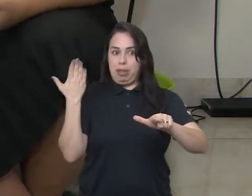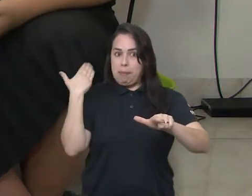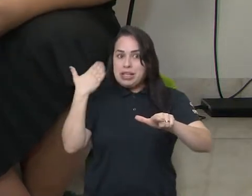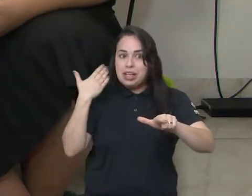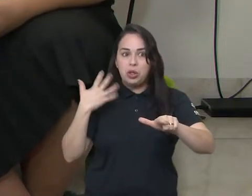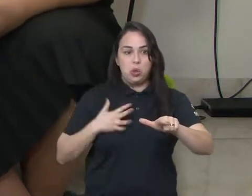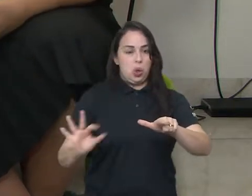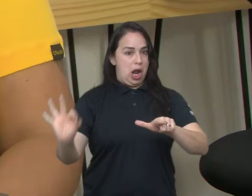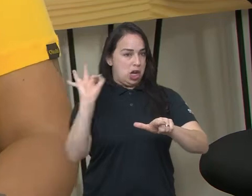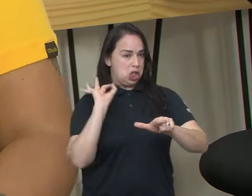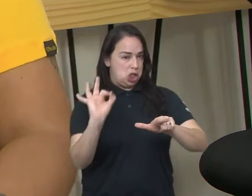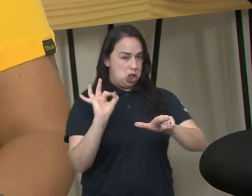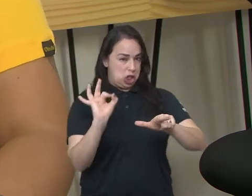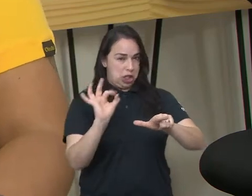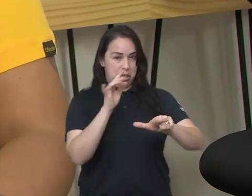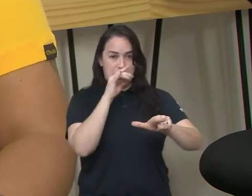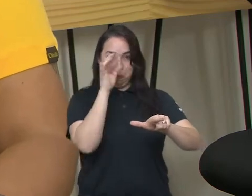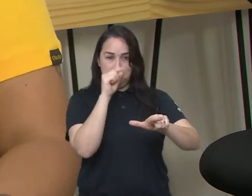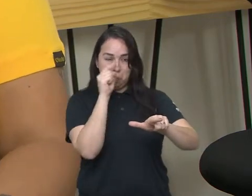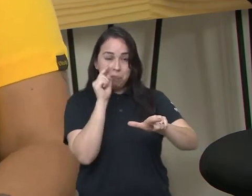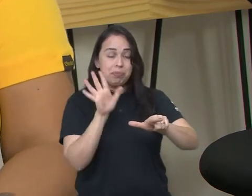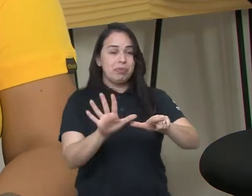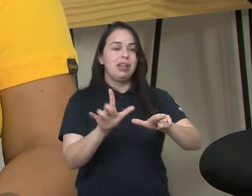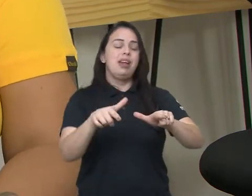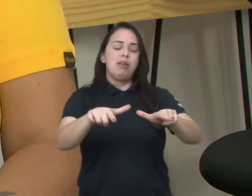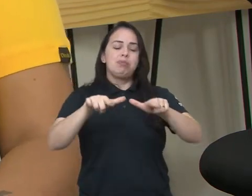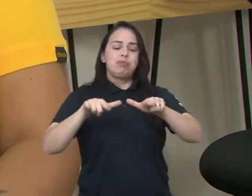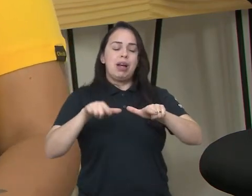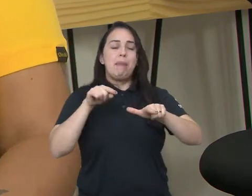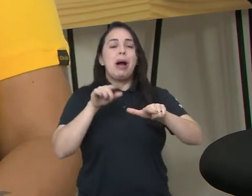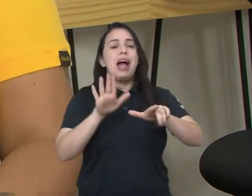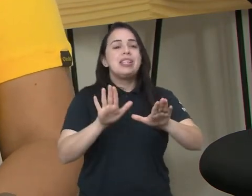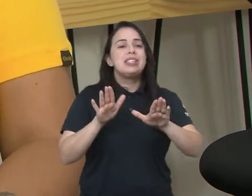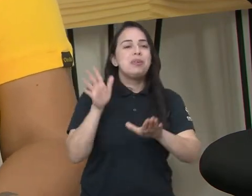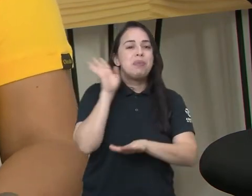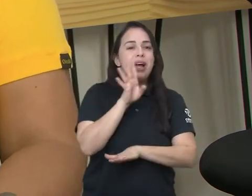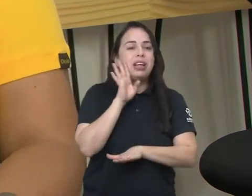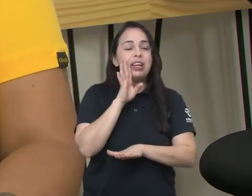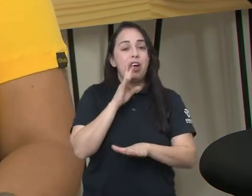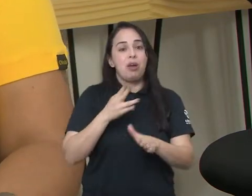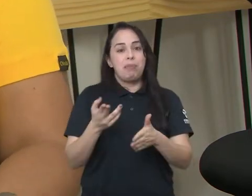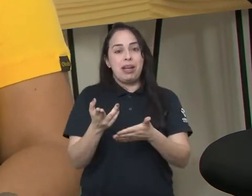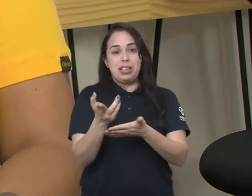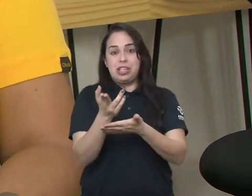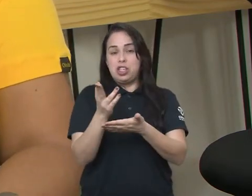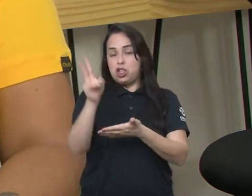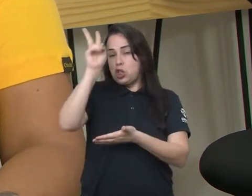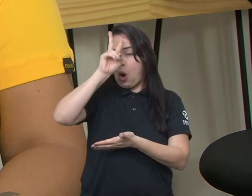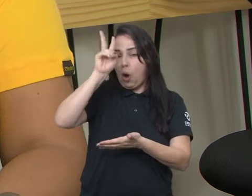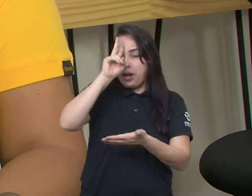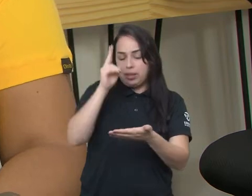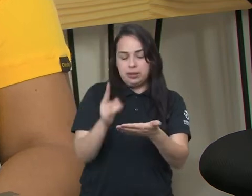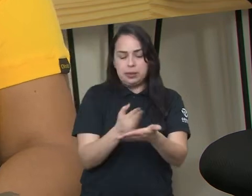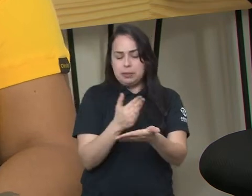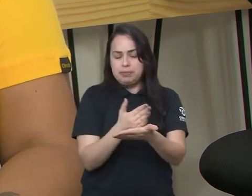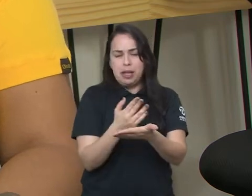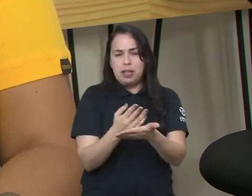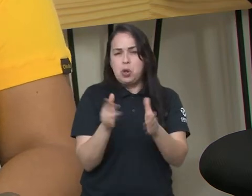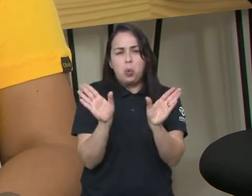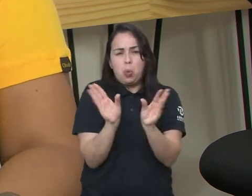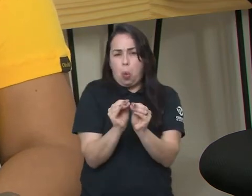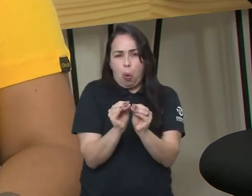era um negócio super chique, assim, era de coisa de rico. E aí eu ganhei o DVD, mas assim, o mais legal foi que eu fiz uma história de 2